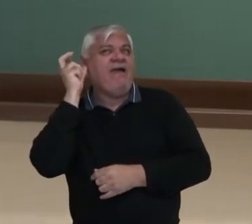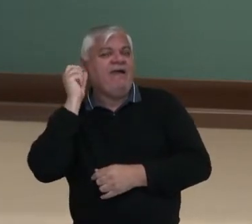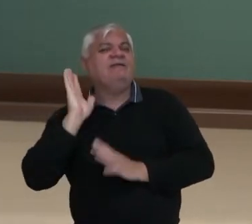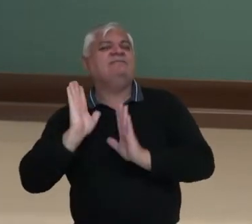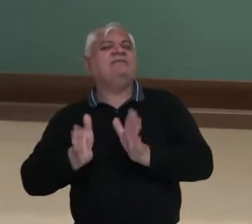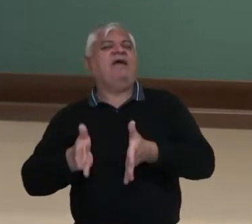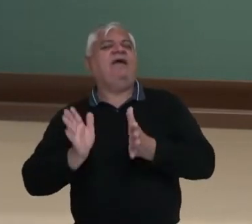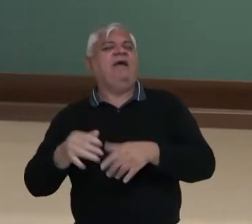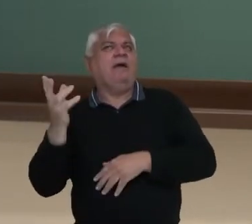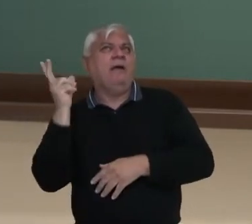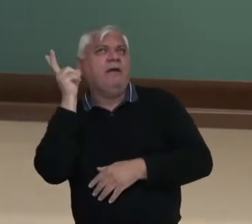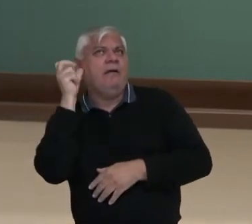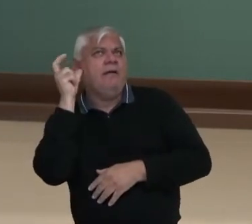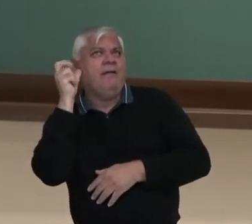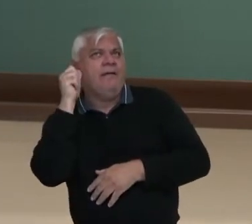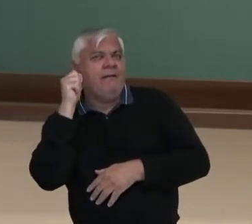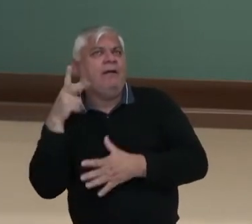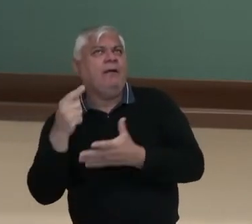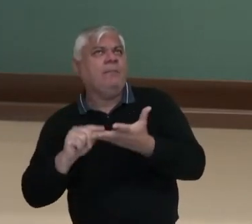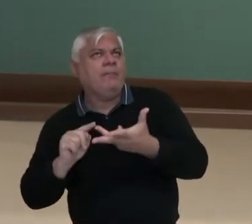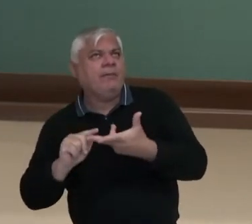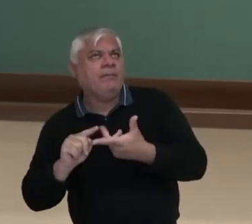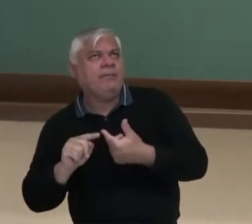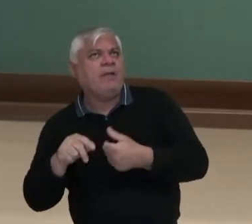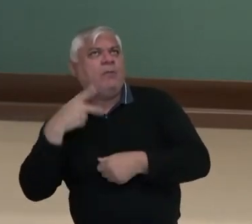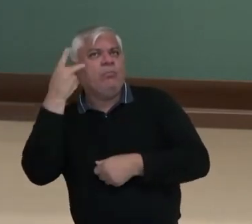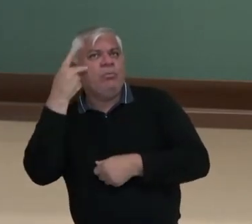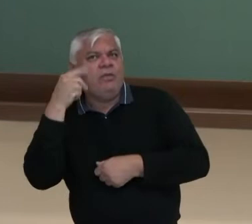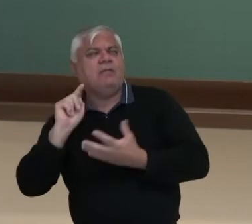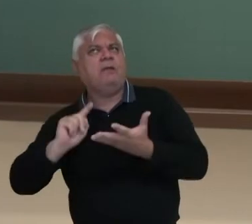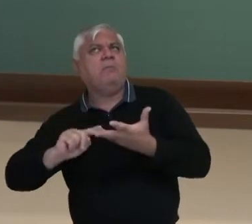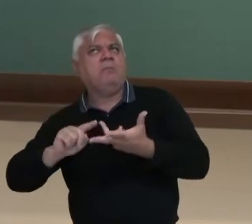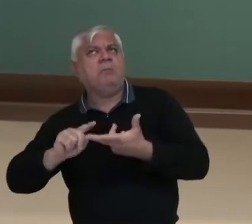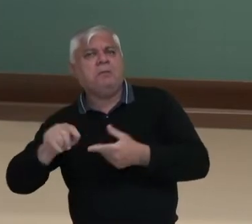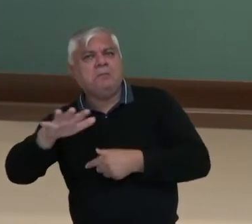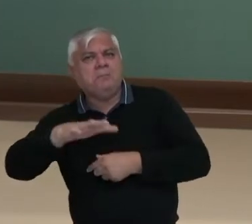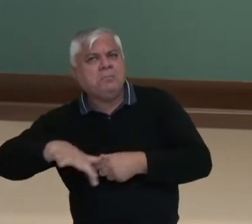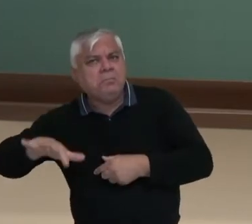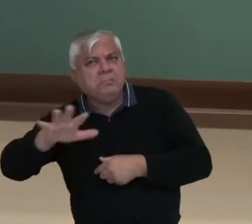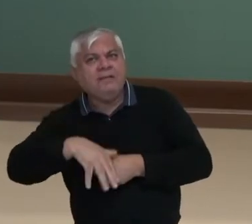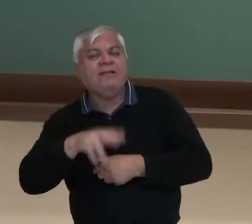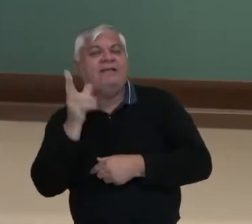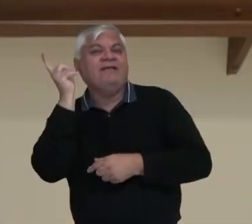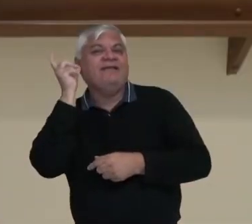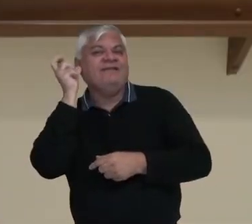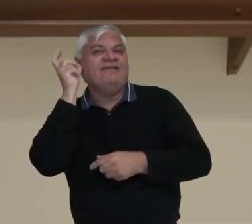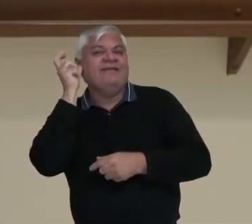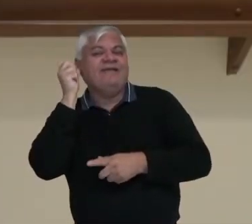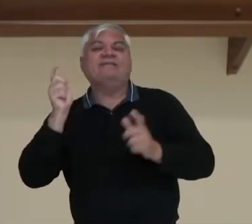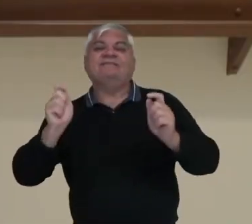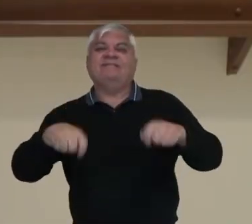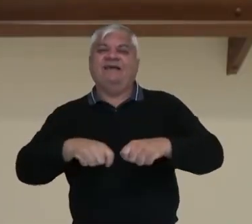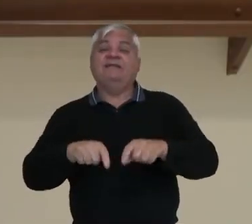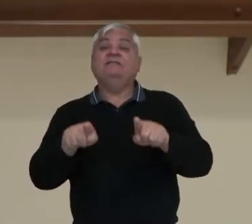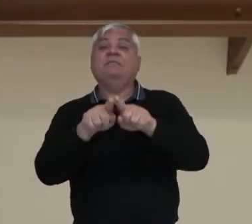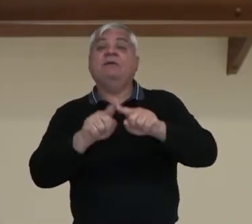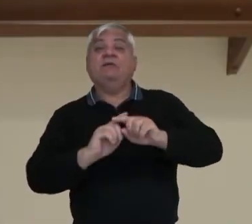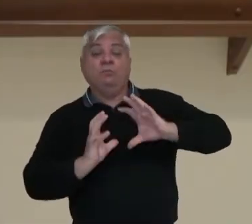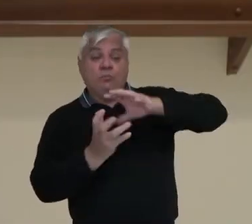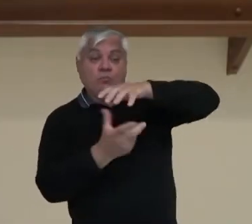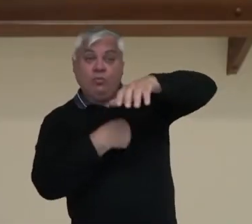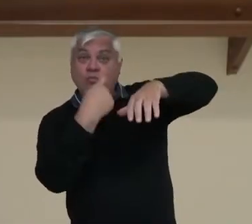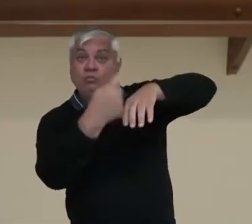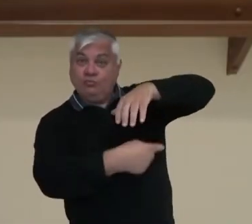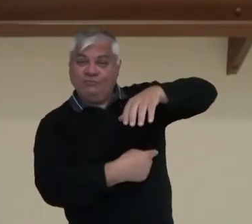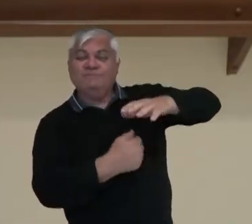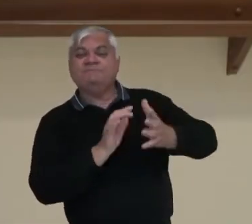ao que está acontecendo na política, né, nos meios nacionais e internacionais também.